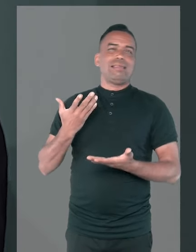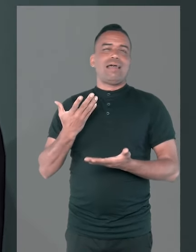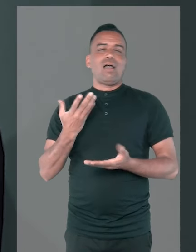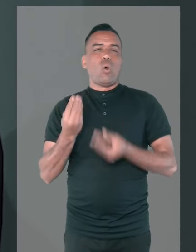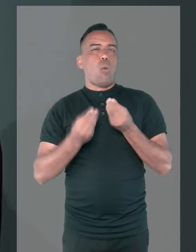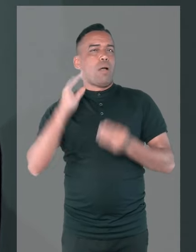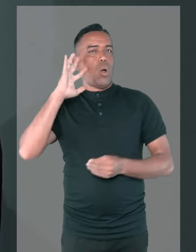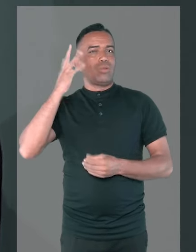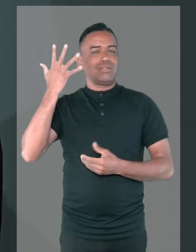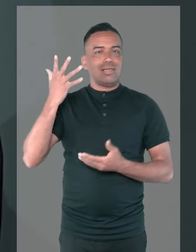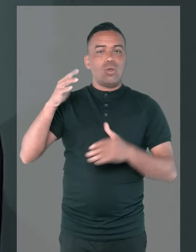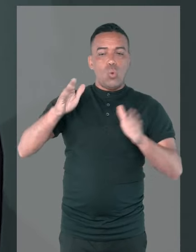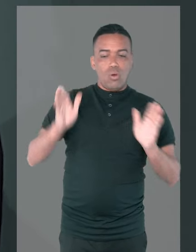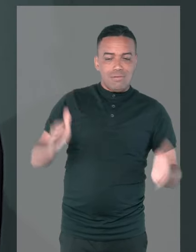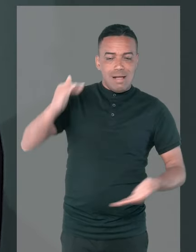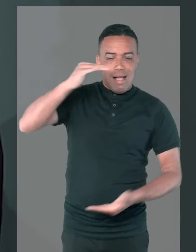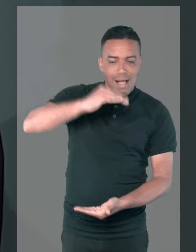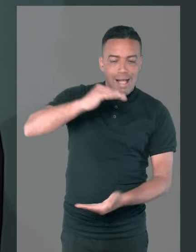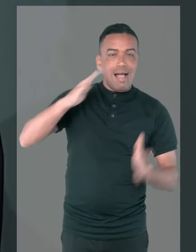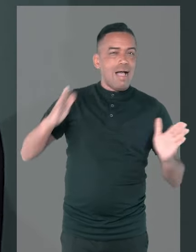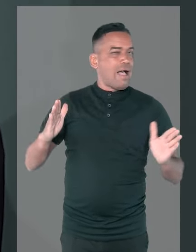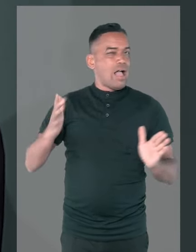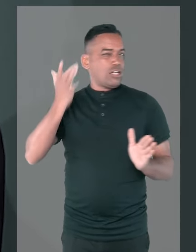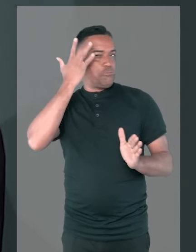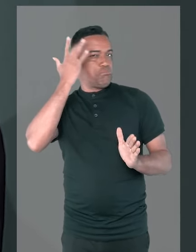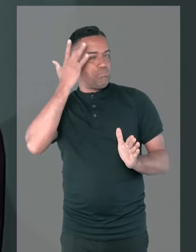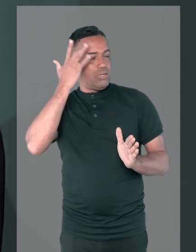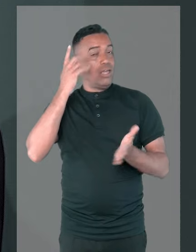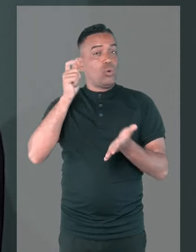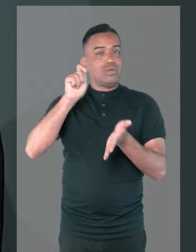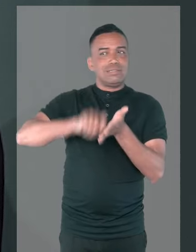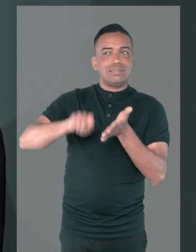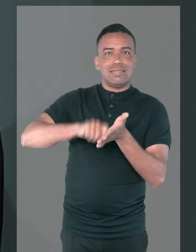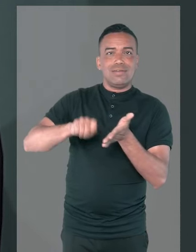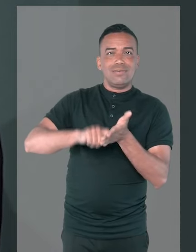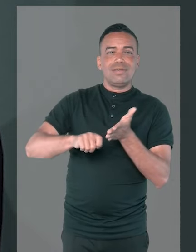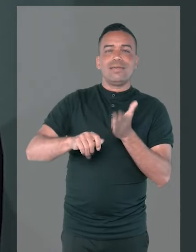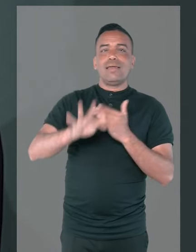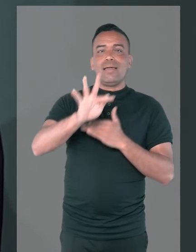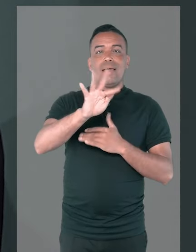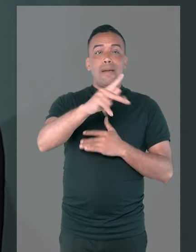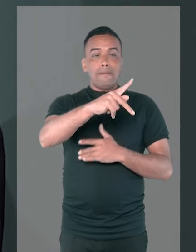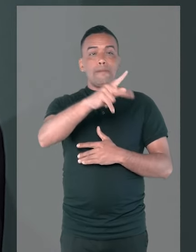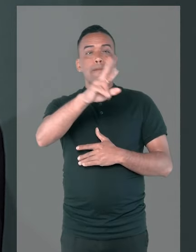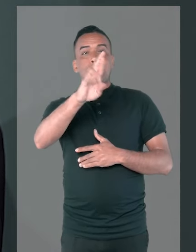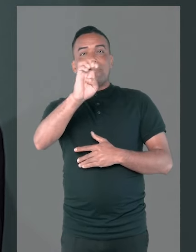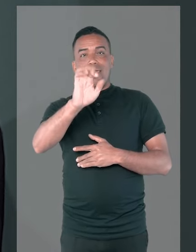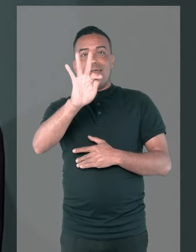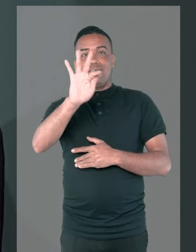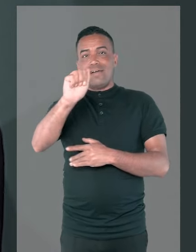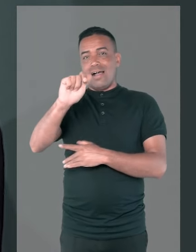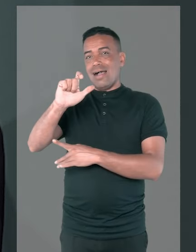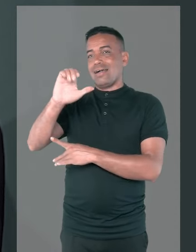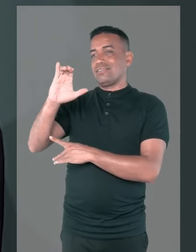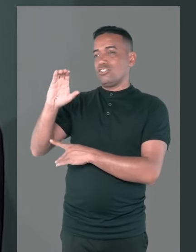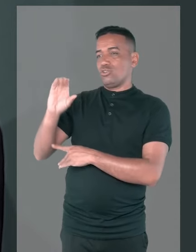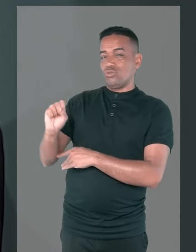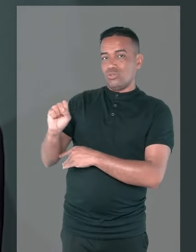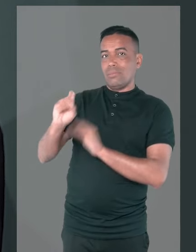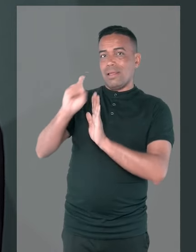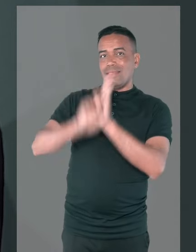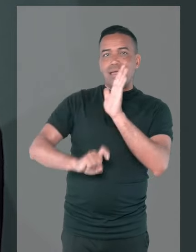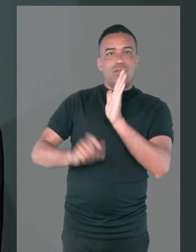caixa com livros dele, uma caixa de luxo. Eu escrevi prefácios para textos,